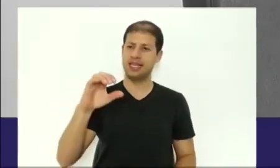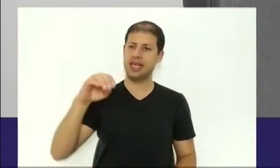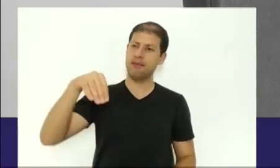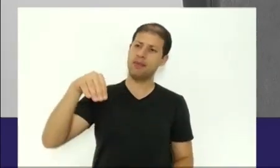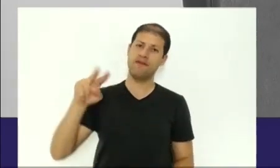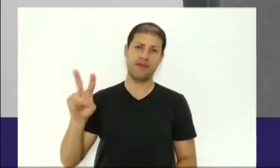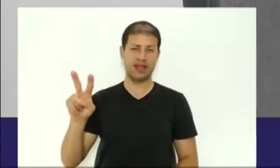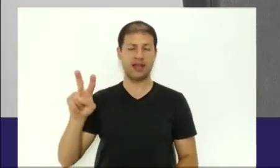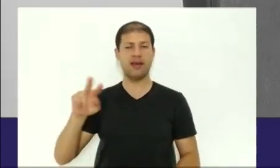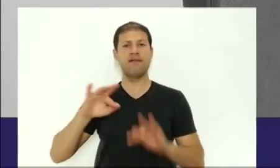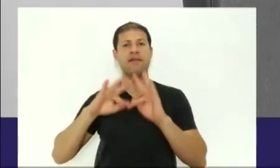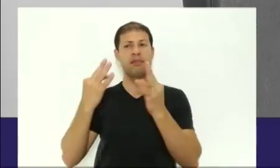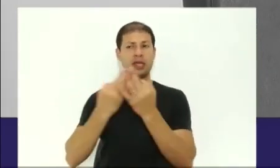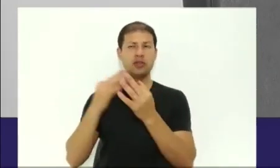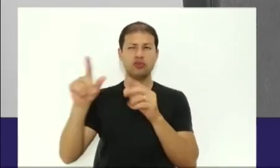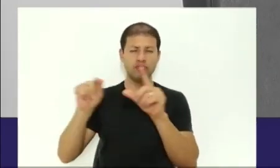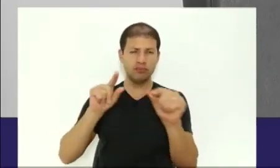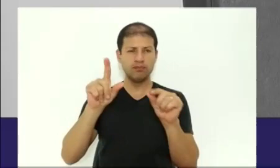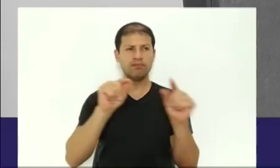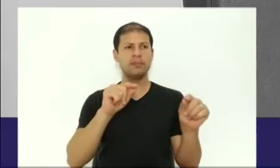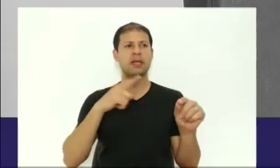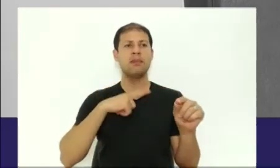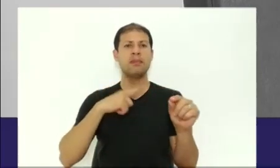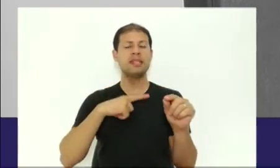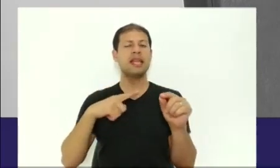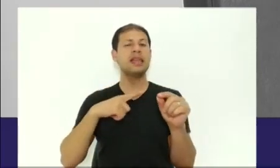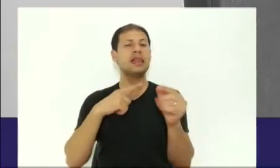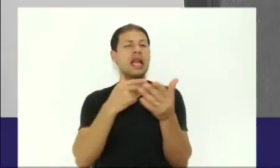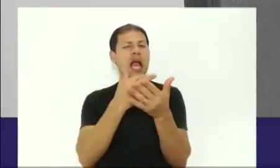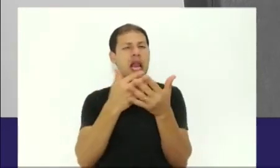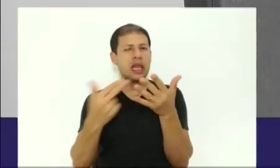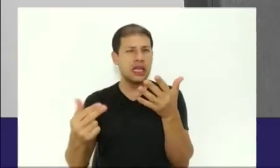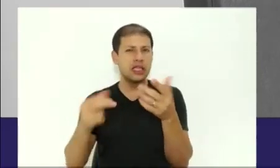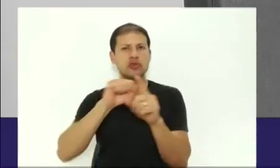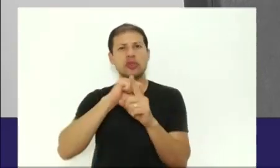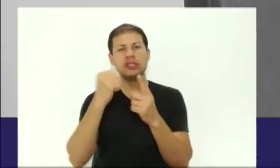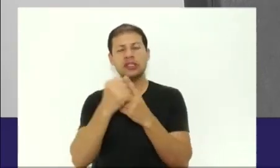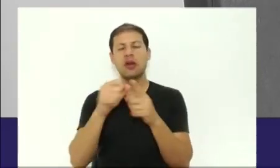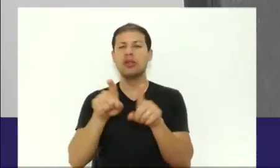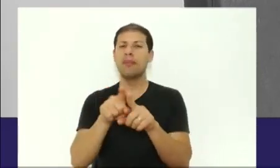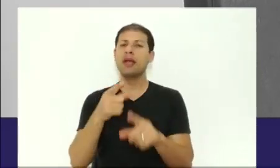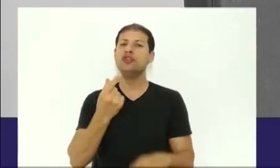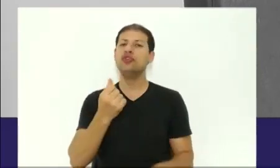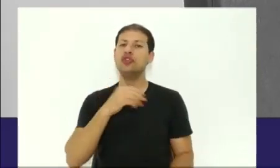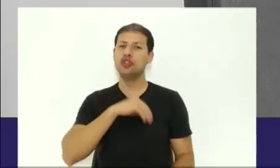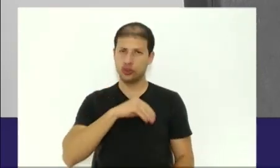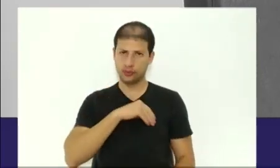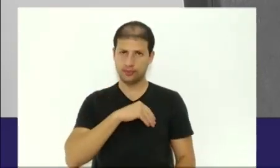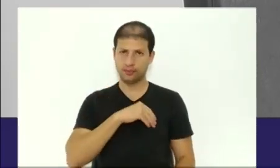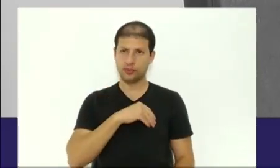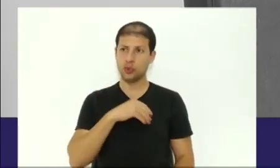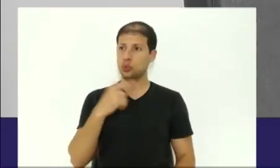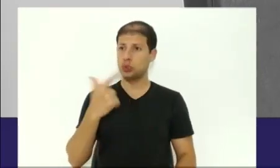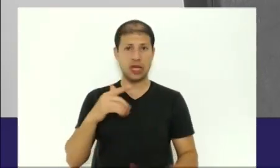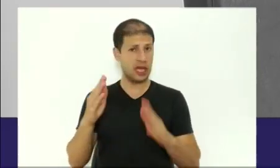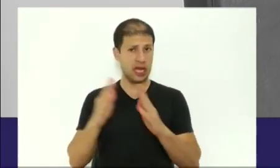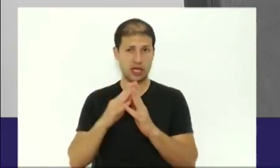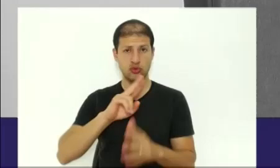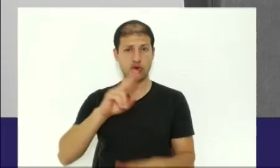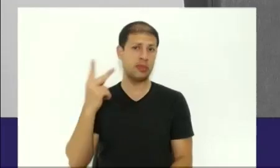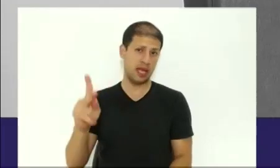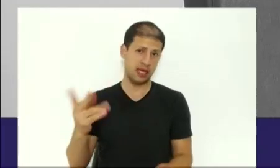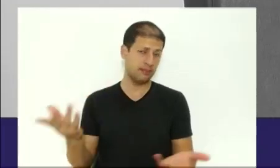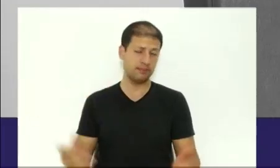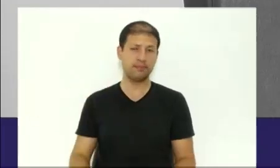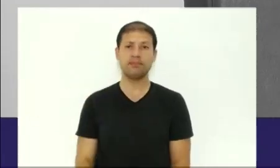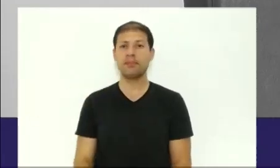famílias selecionadas precisam preencher alguns requisitos sociais e de renda, além de não possuir imóvel em seu nome.